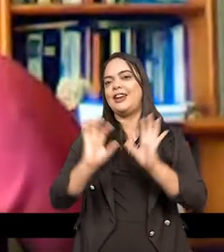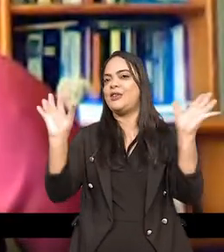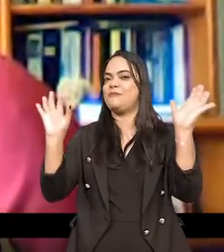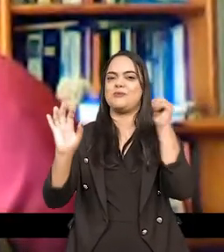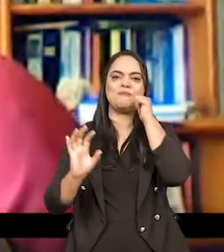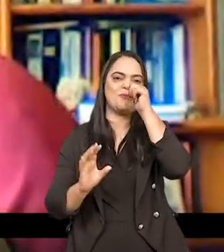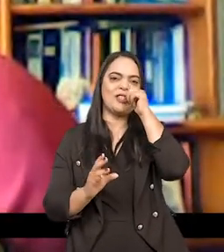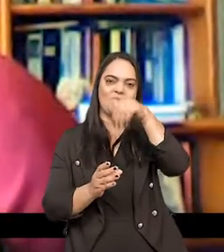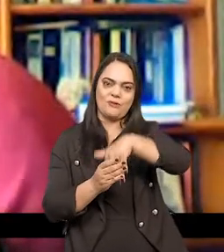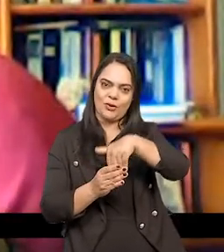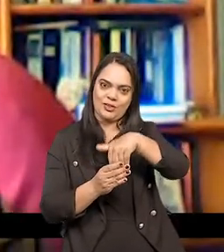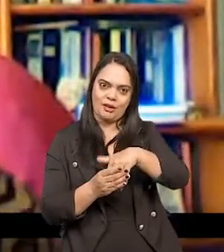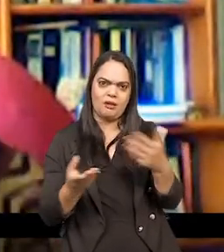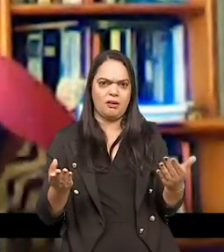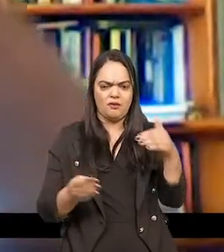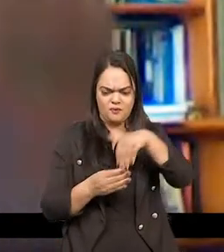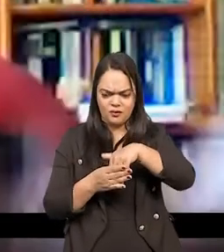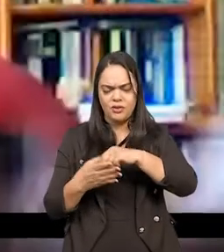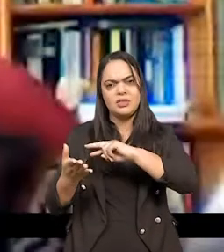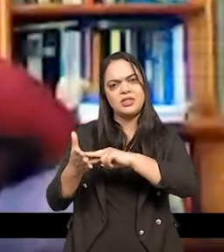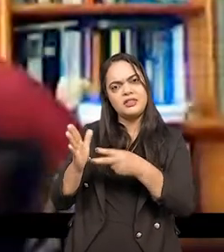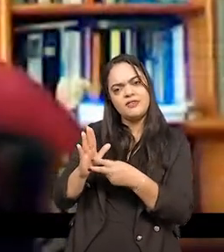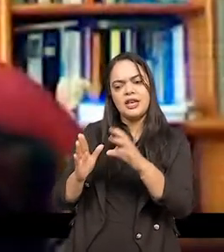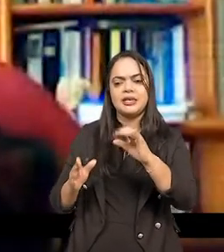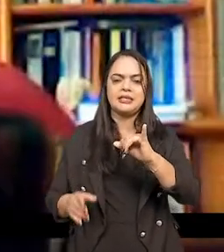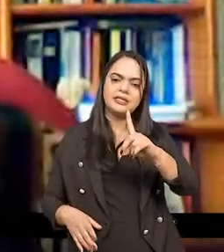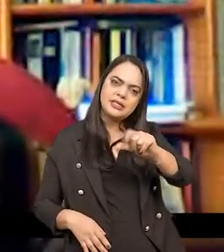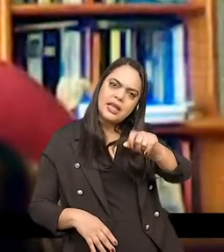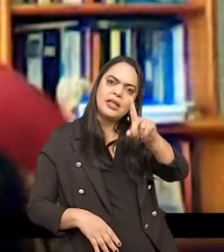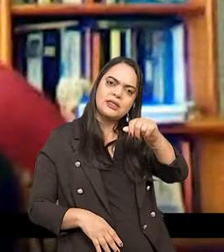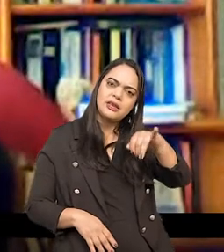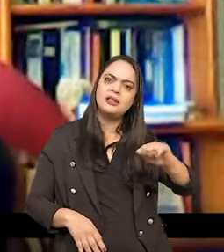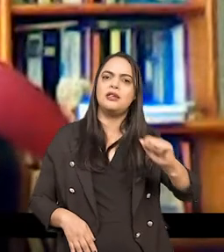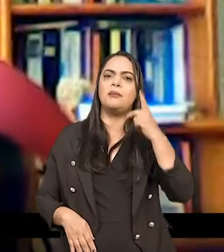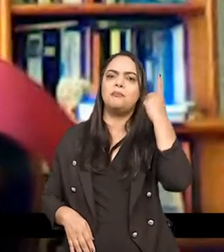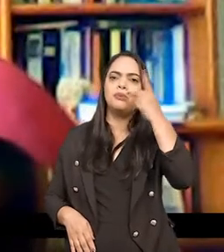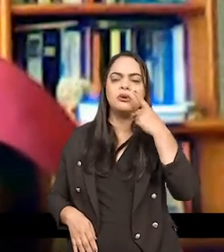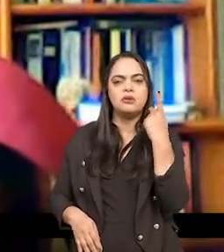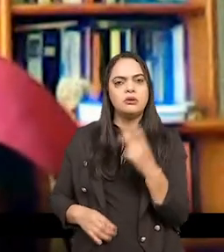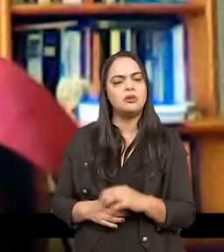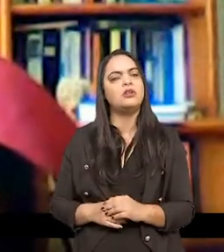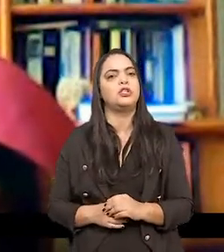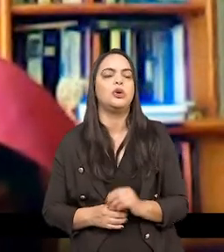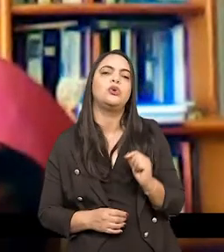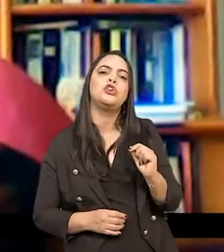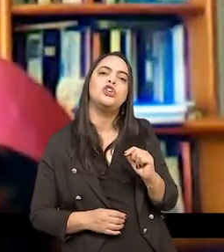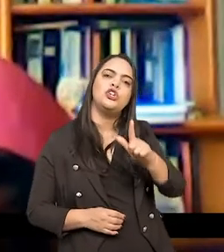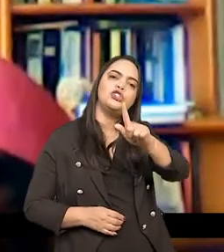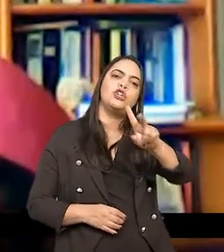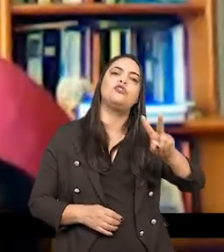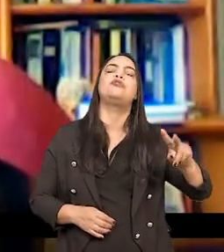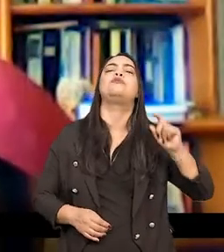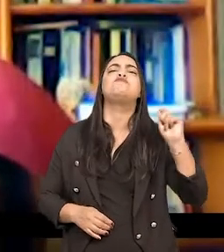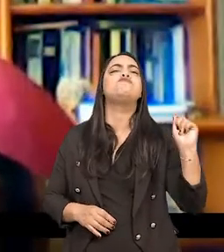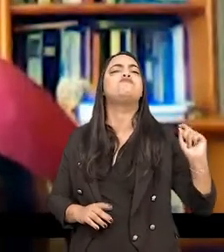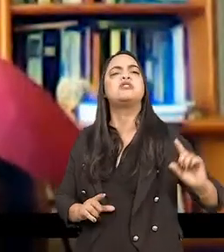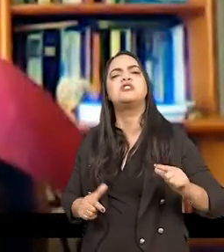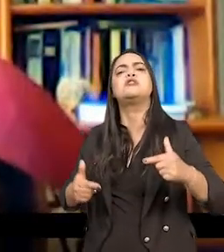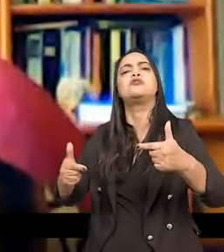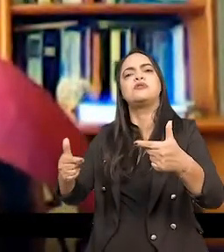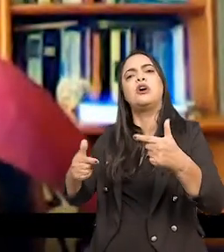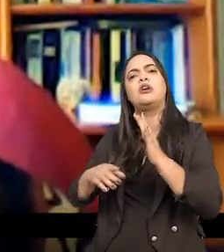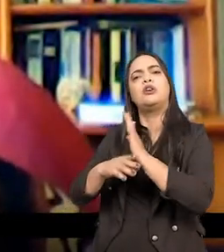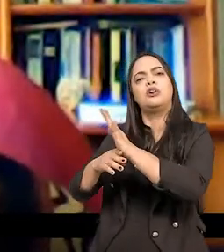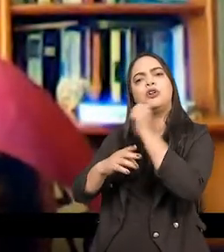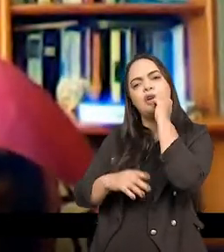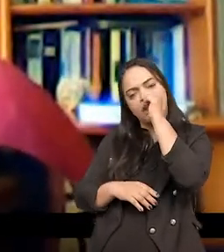nessa hora, né? Cidadania política. Quando ele meio que rouba a luta feminina e oferece esse voto, eu faço